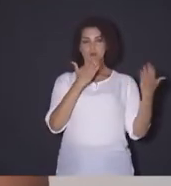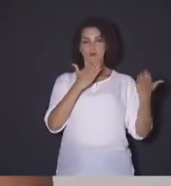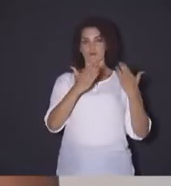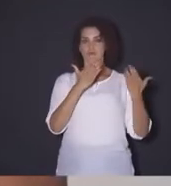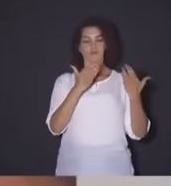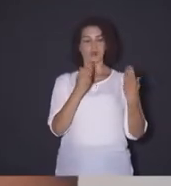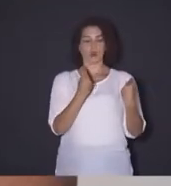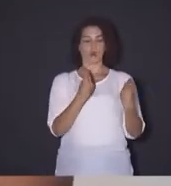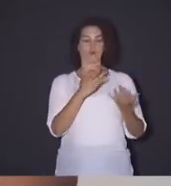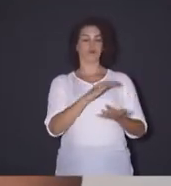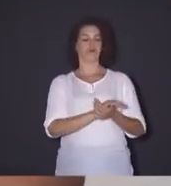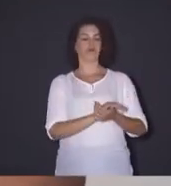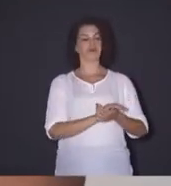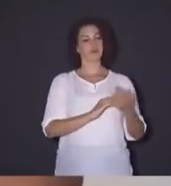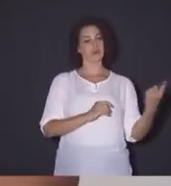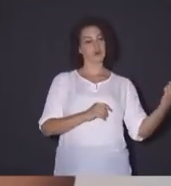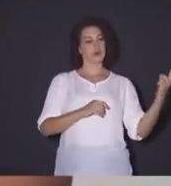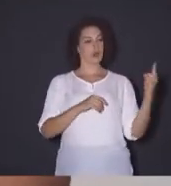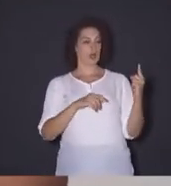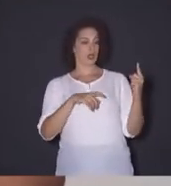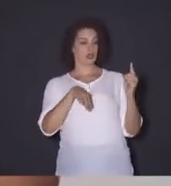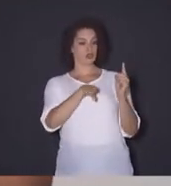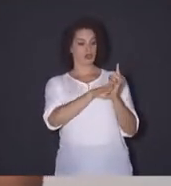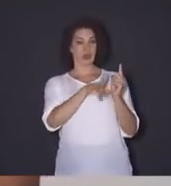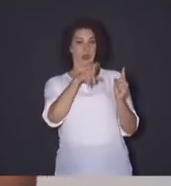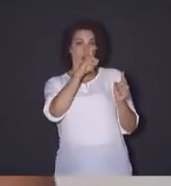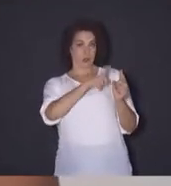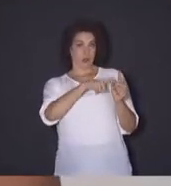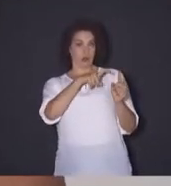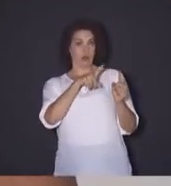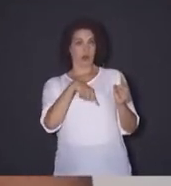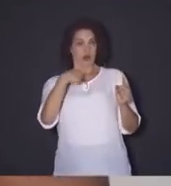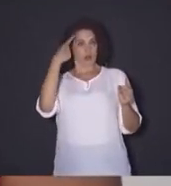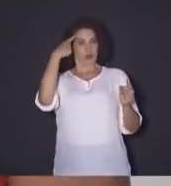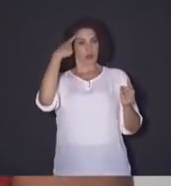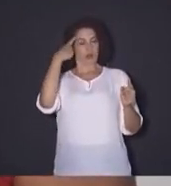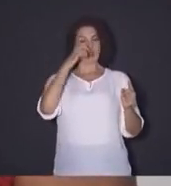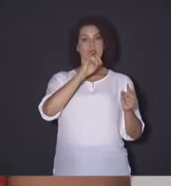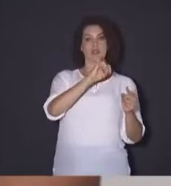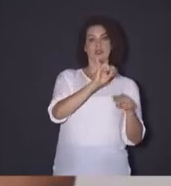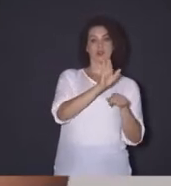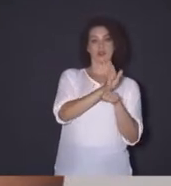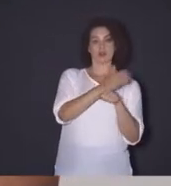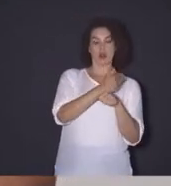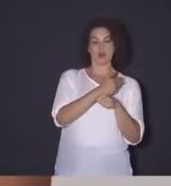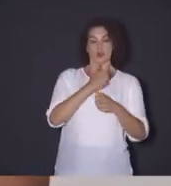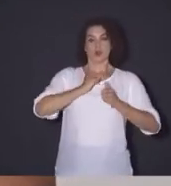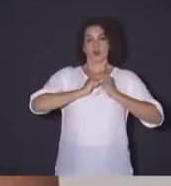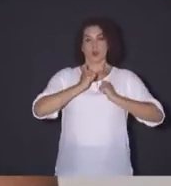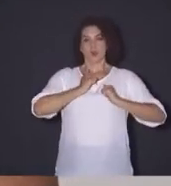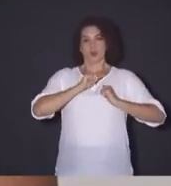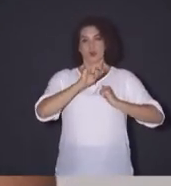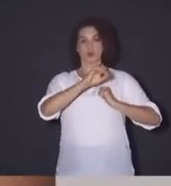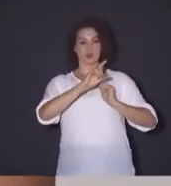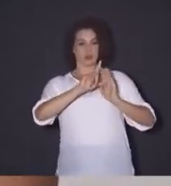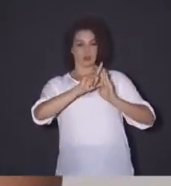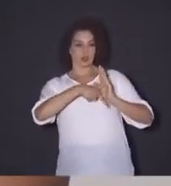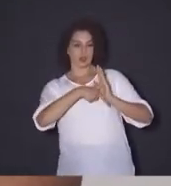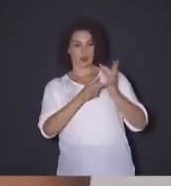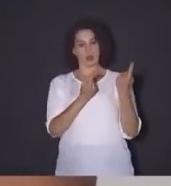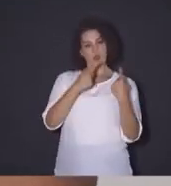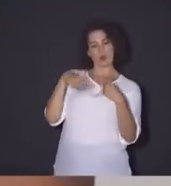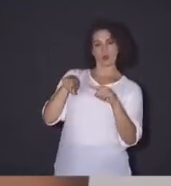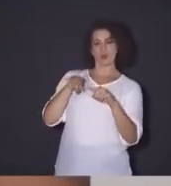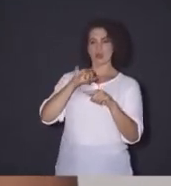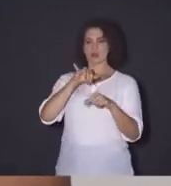é assim o paciente chega na hora e obsessivo se ele chega cedo e ansioso ele a tasa ele está retaliando se